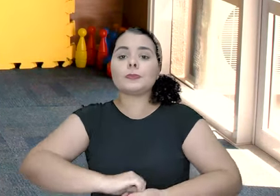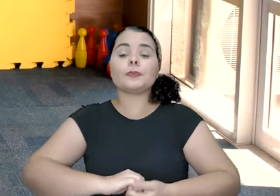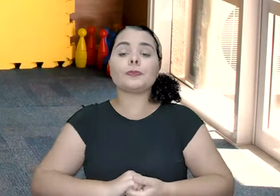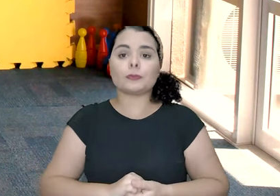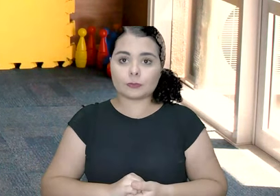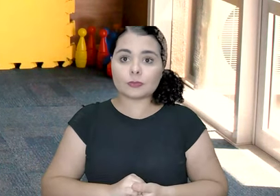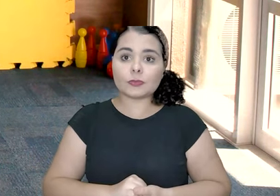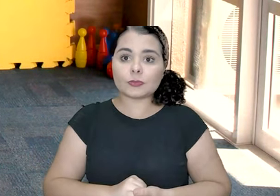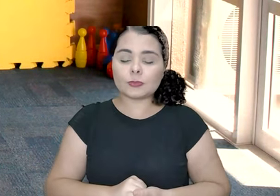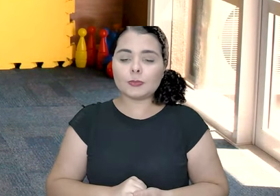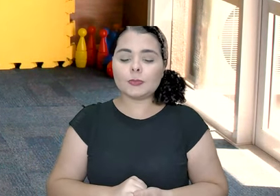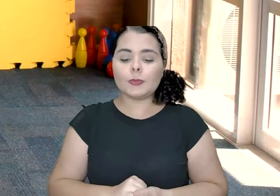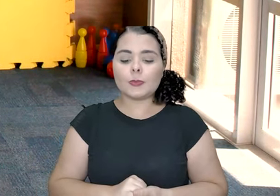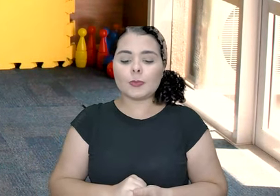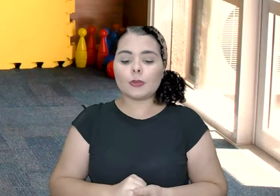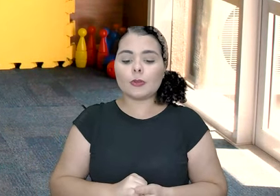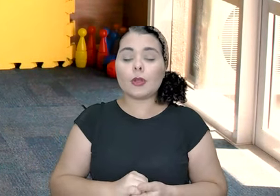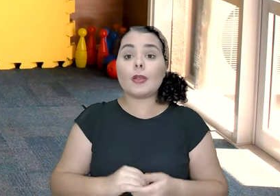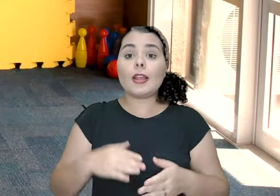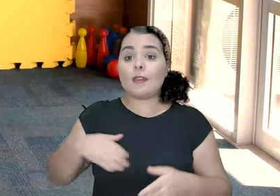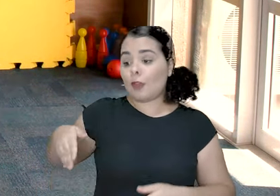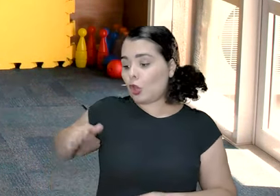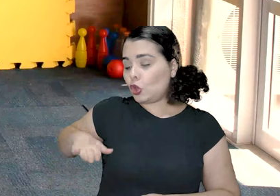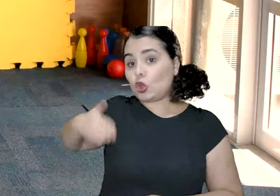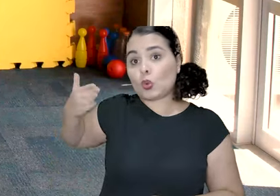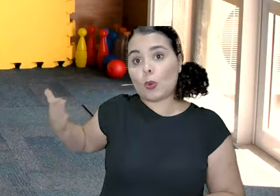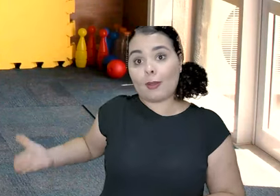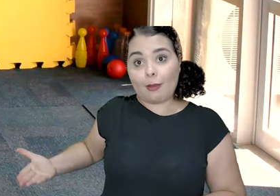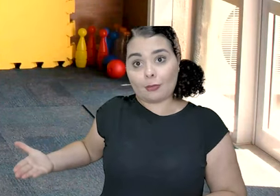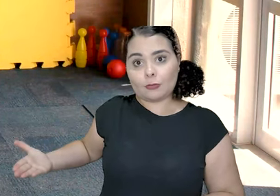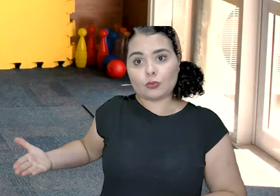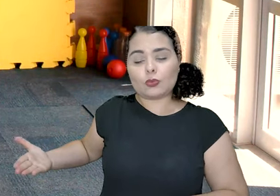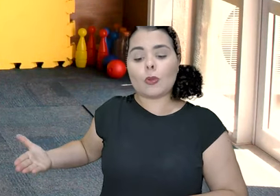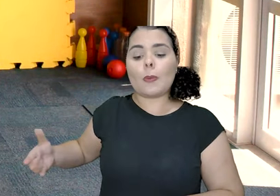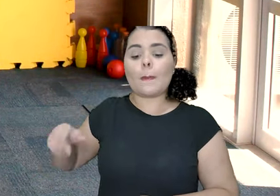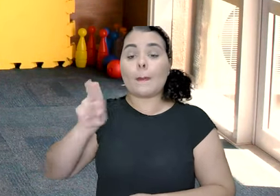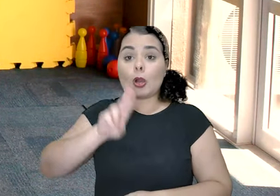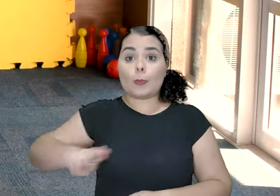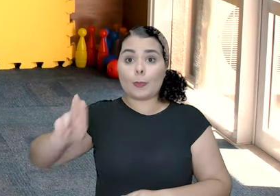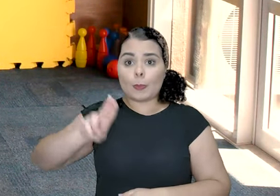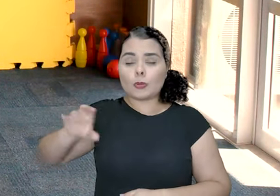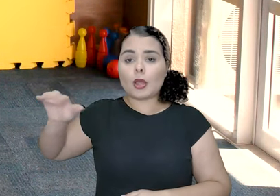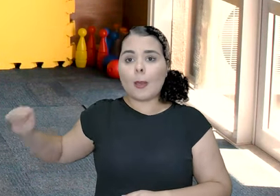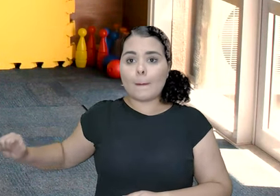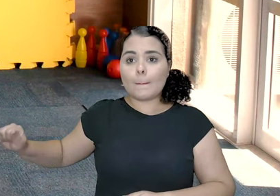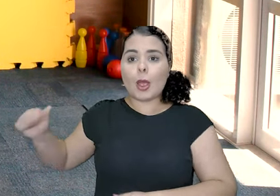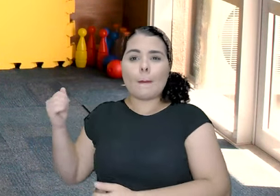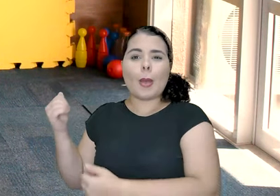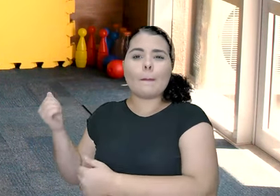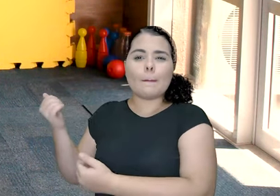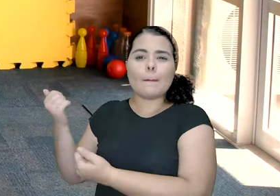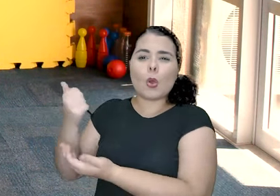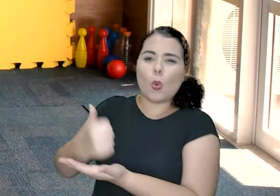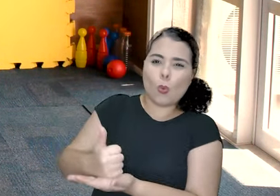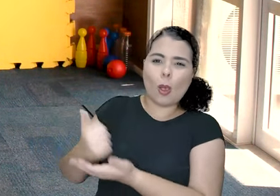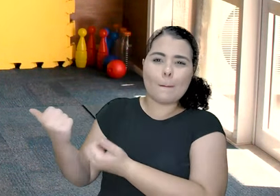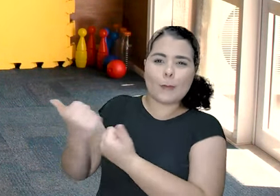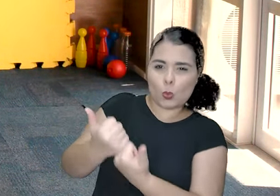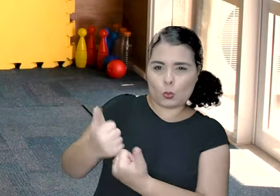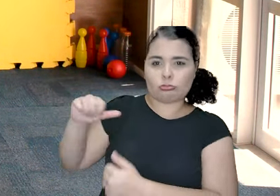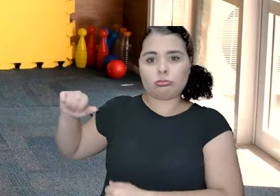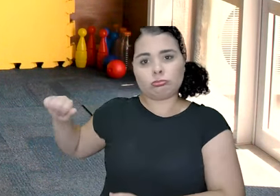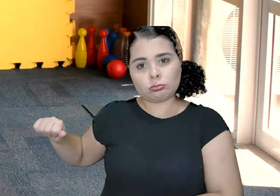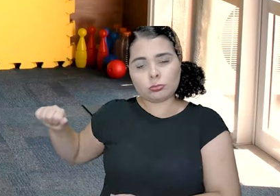sentar. Coloque-a do lado do seu corpo, que a gente pode usar em determinados momentos como apoio para não perder o